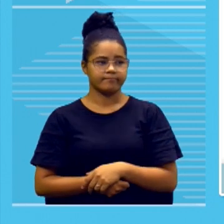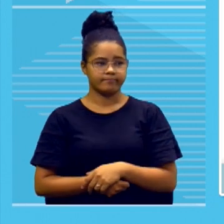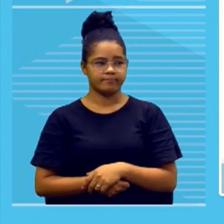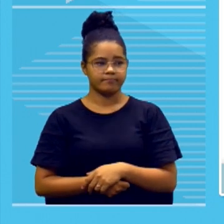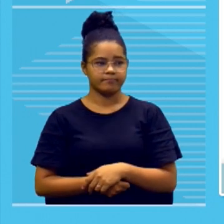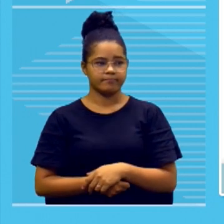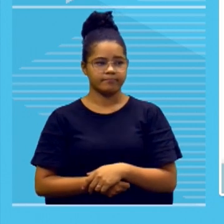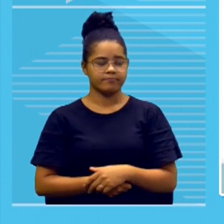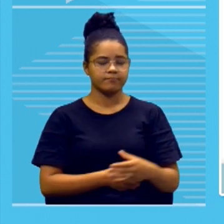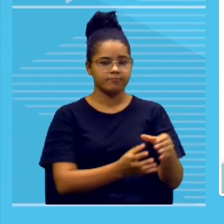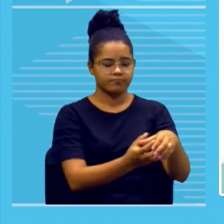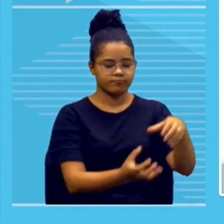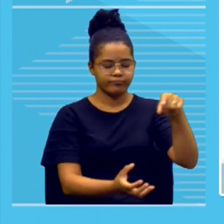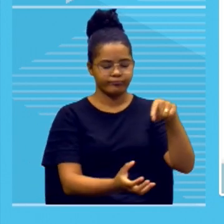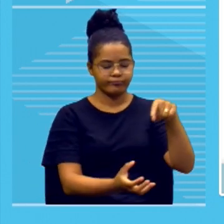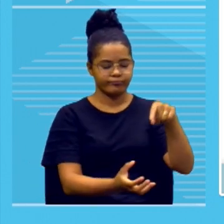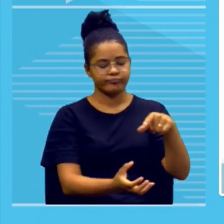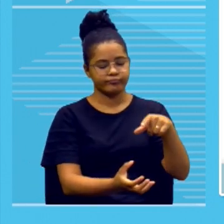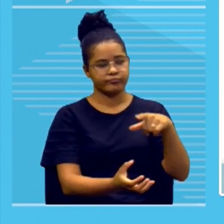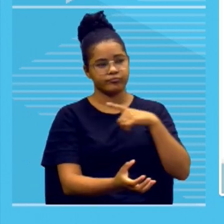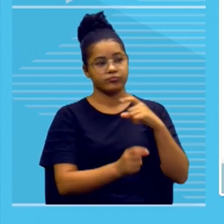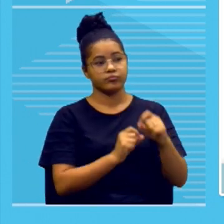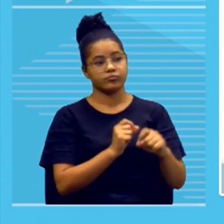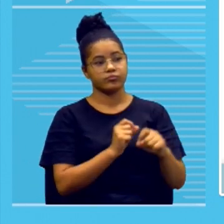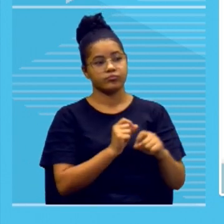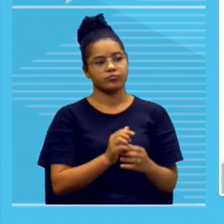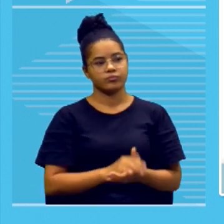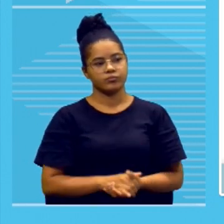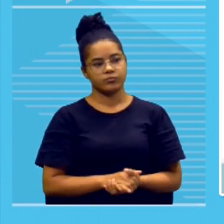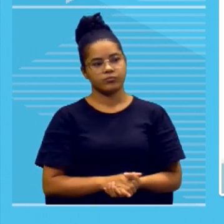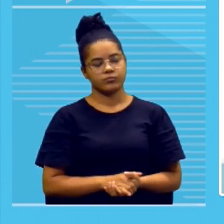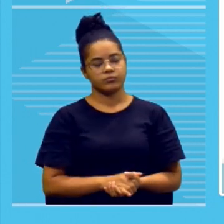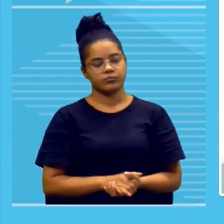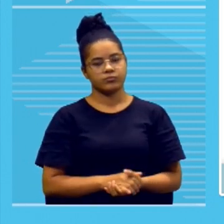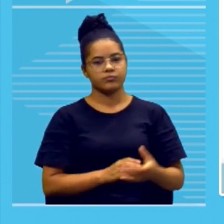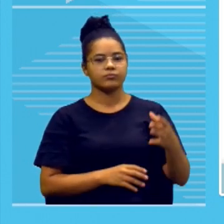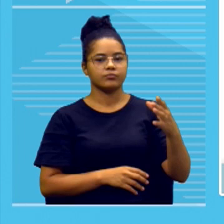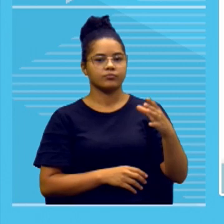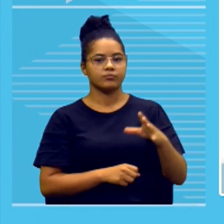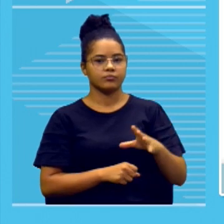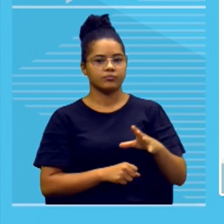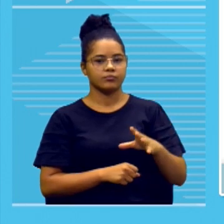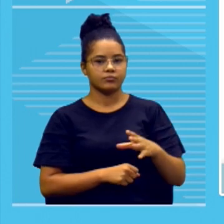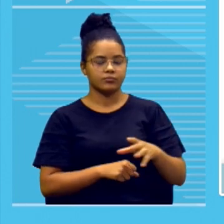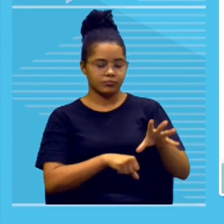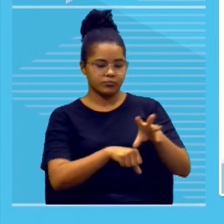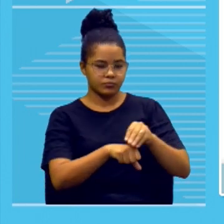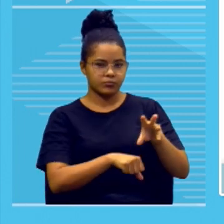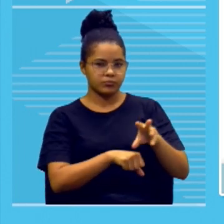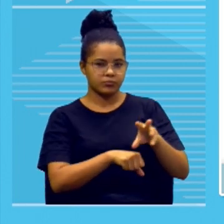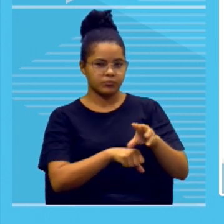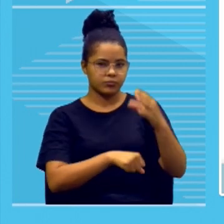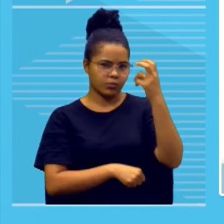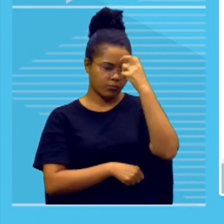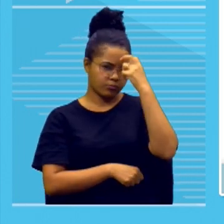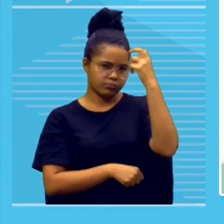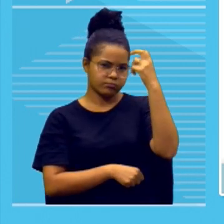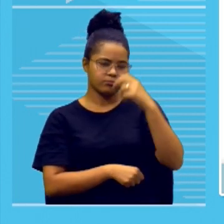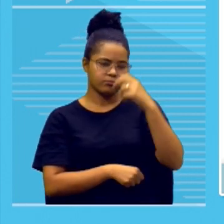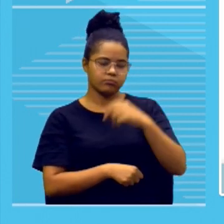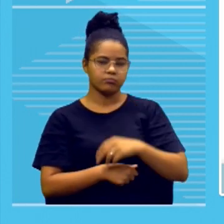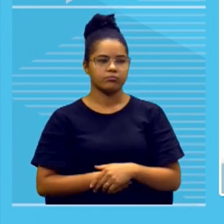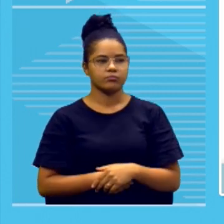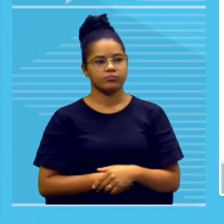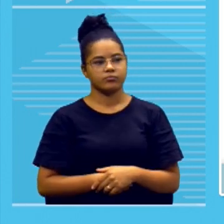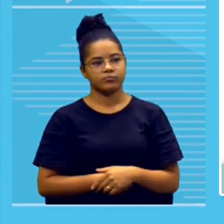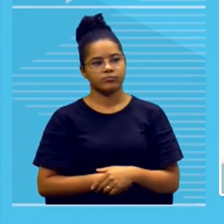têm saúde. Os idosos têm sabedoria. O nome disso aí é